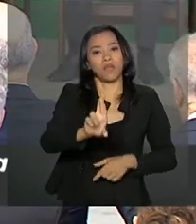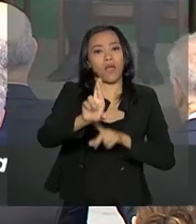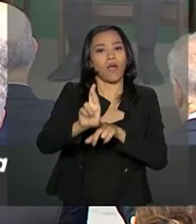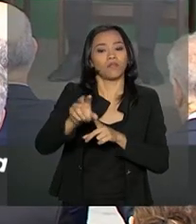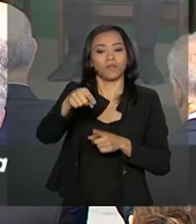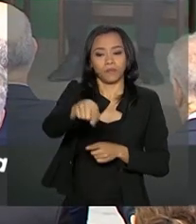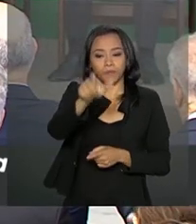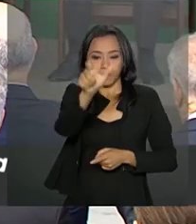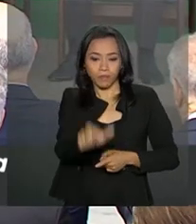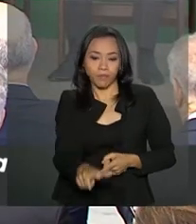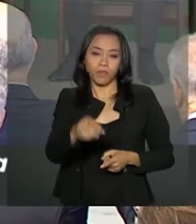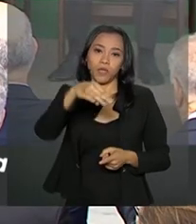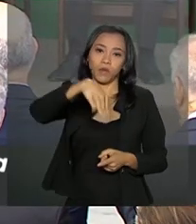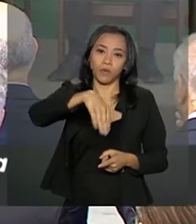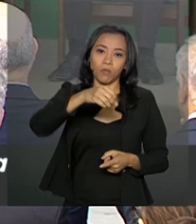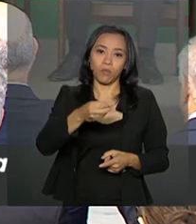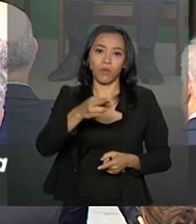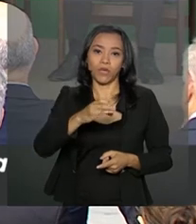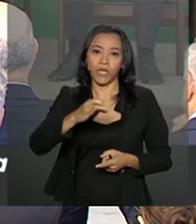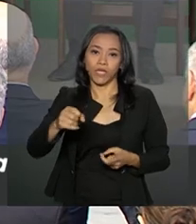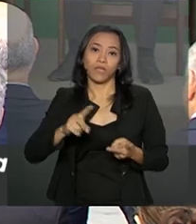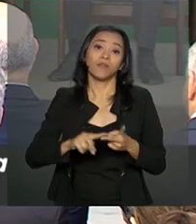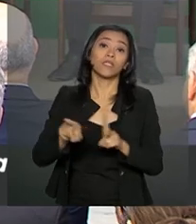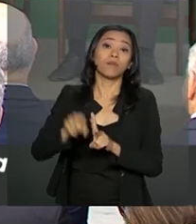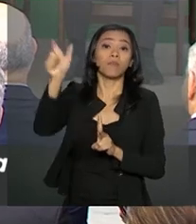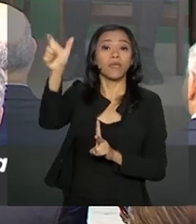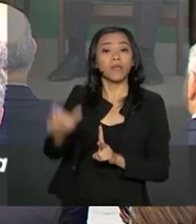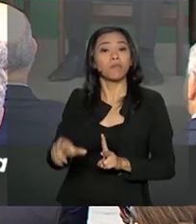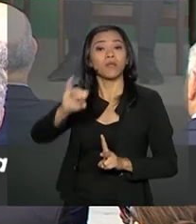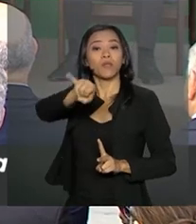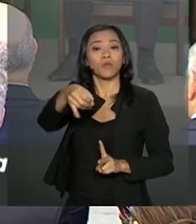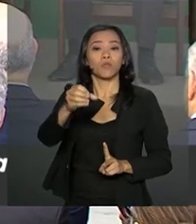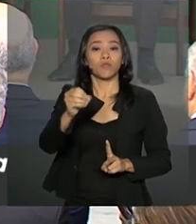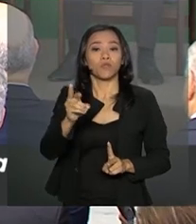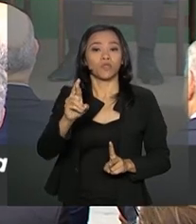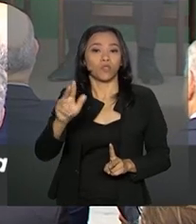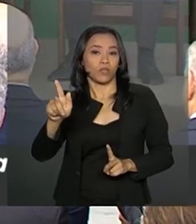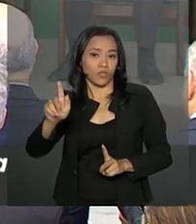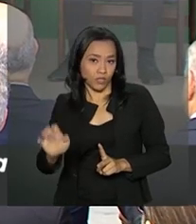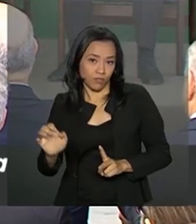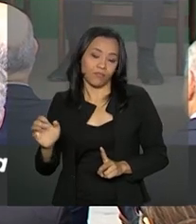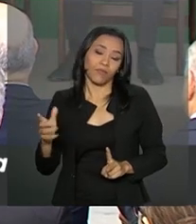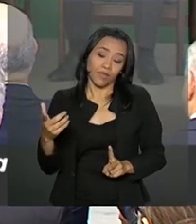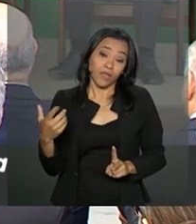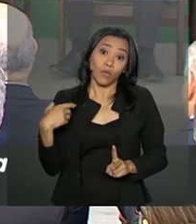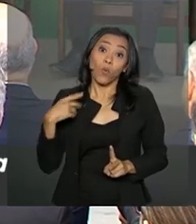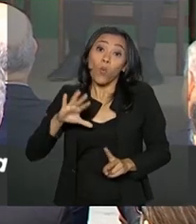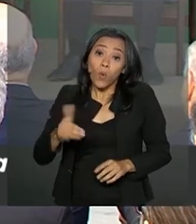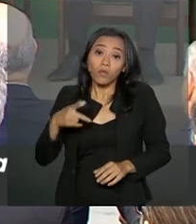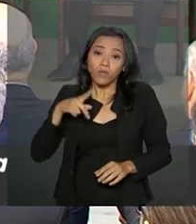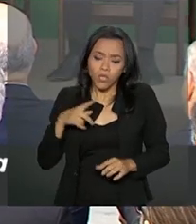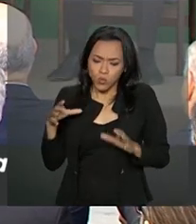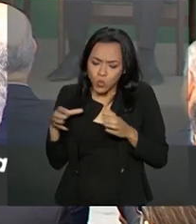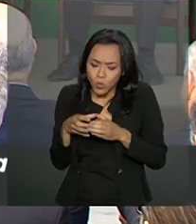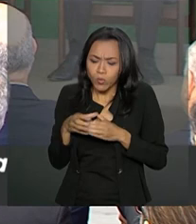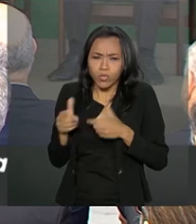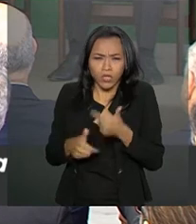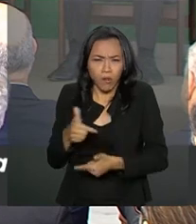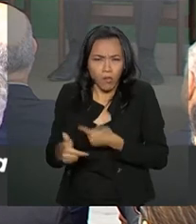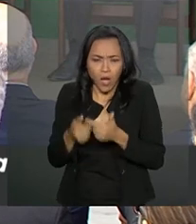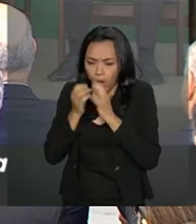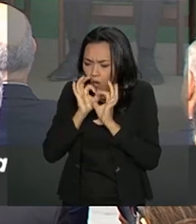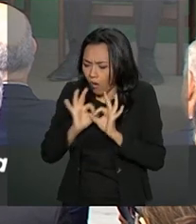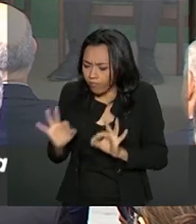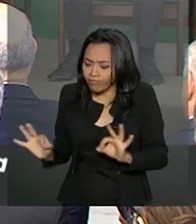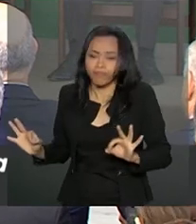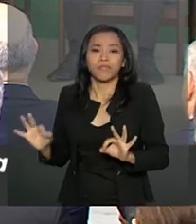pelo marcos jorge ontem uma equipe harmônica como foi a nossa equipe ao longo do tempo e quando tem também o apoio do